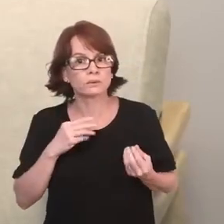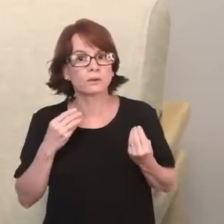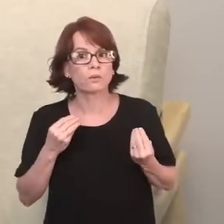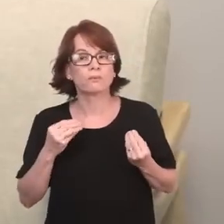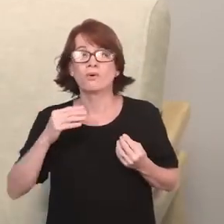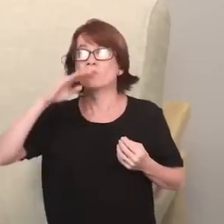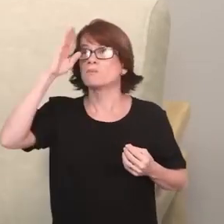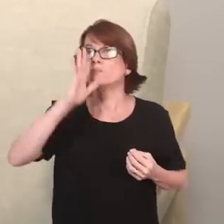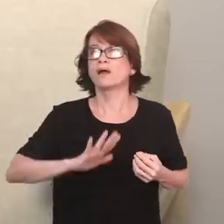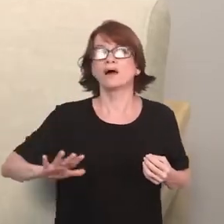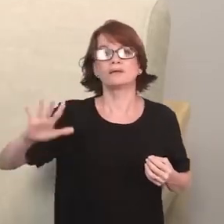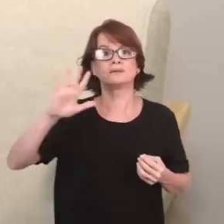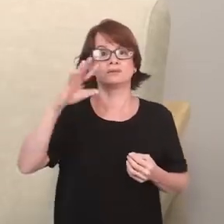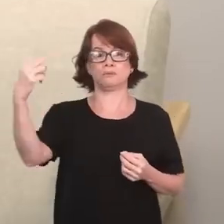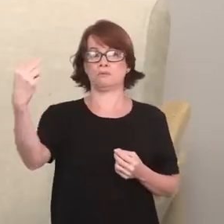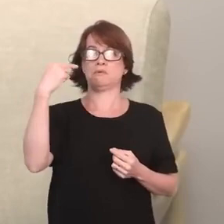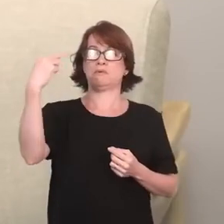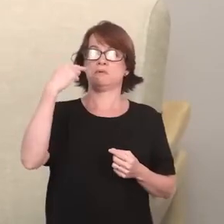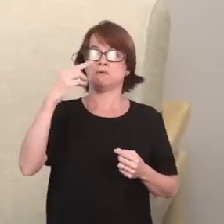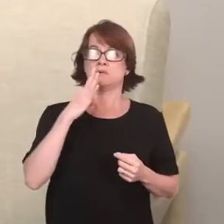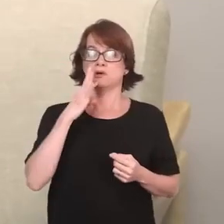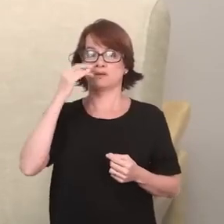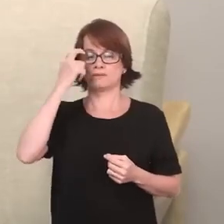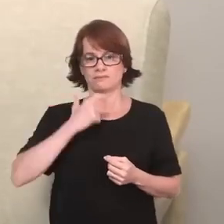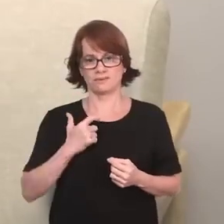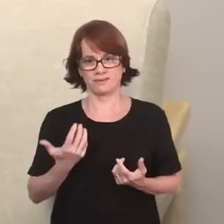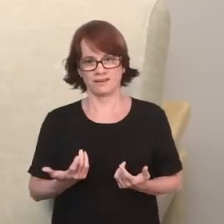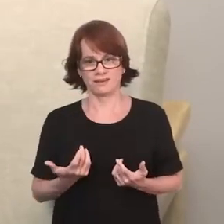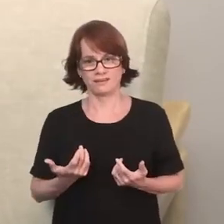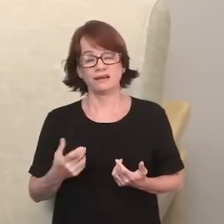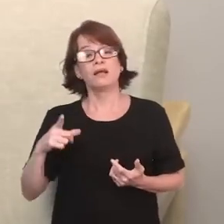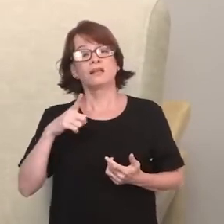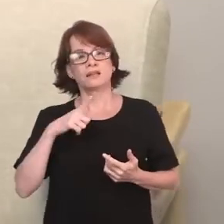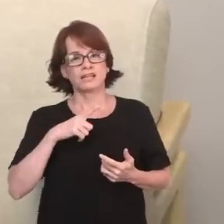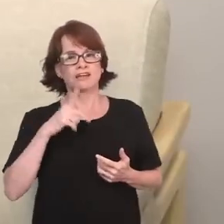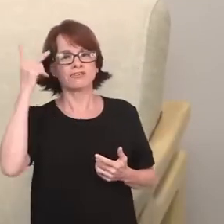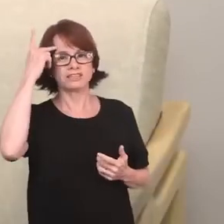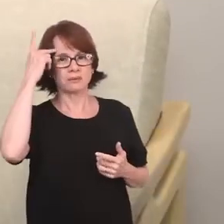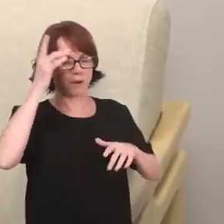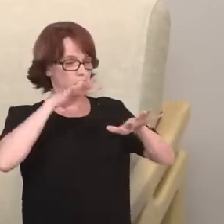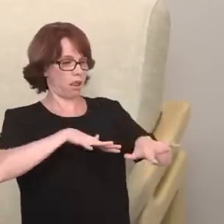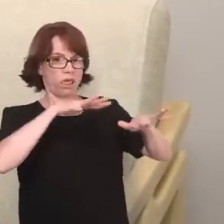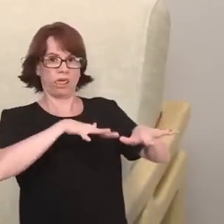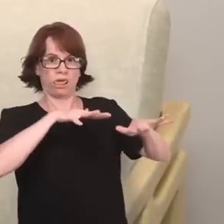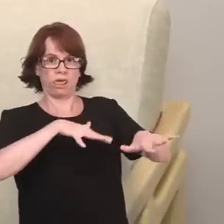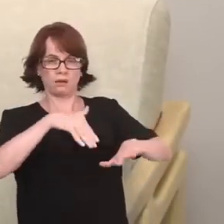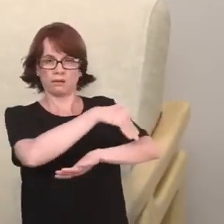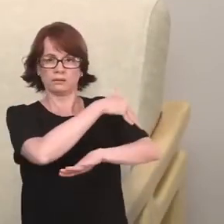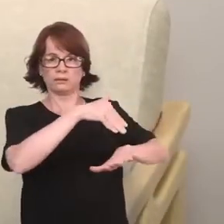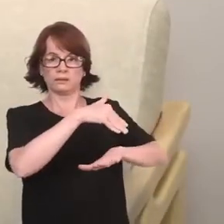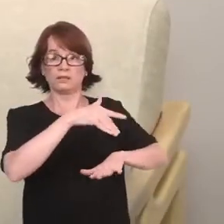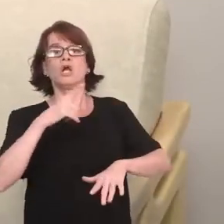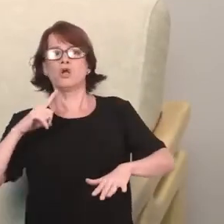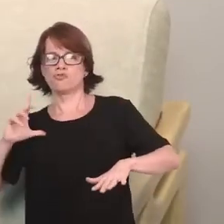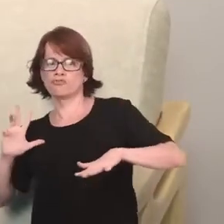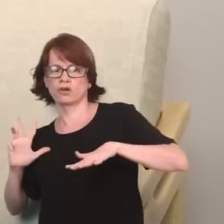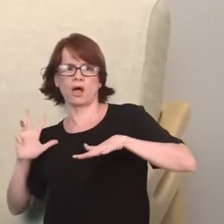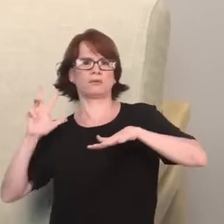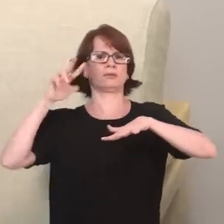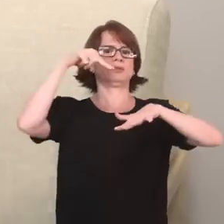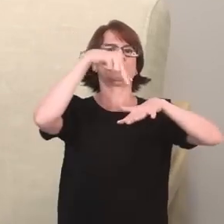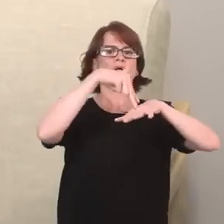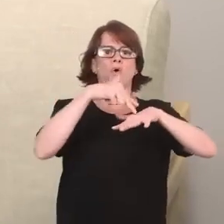ficar conhecida no Brasil todo. Aí tinha uma manifestação pró-impeachment na Paulista, tava eu lá, em cima do carro de som, falando para 1 milhão